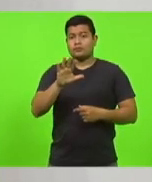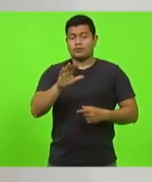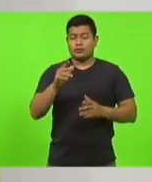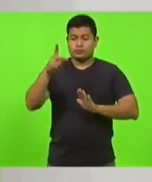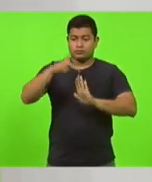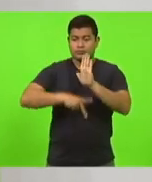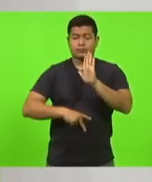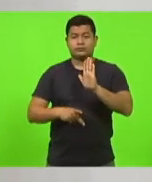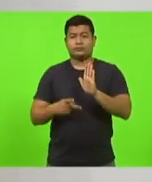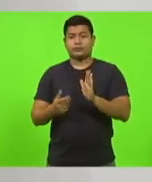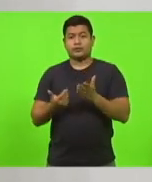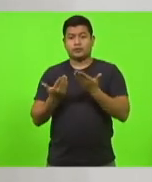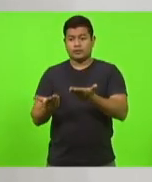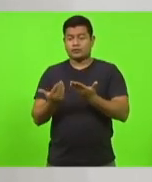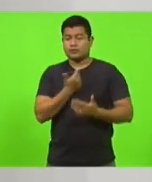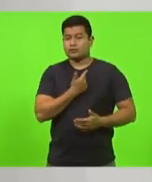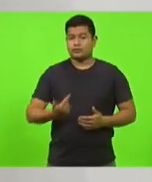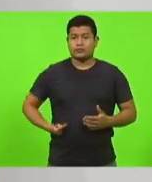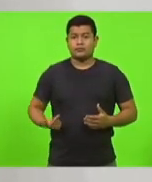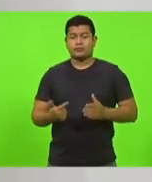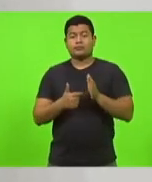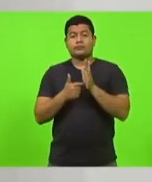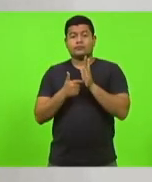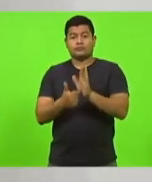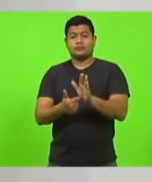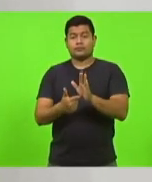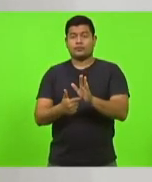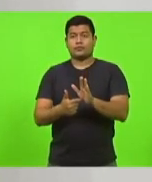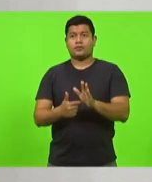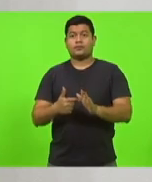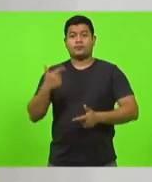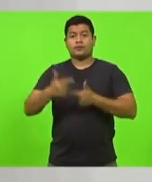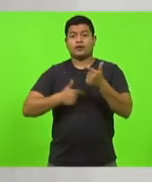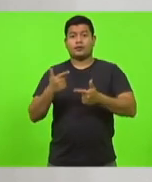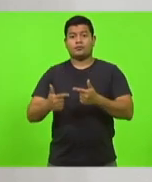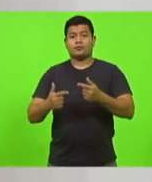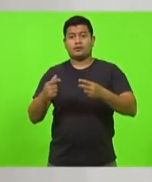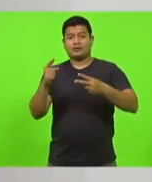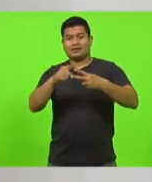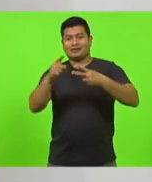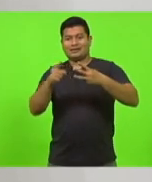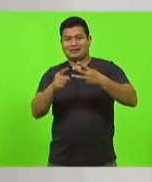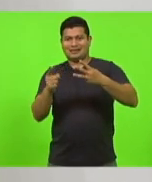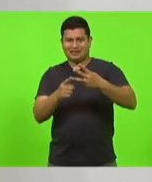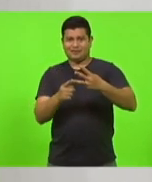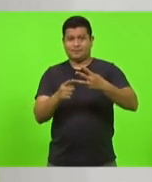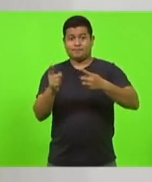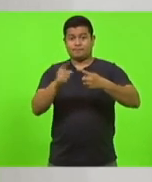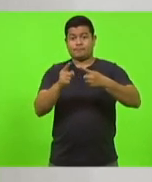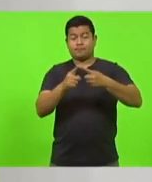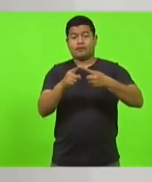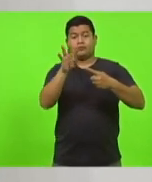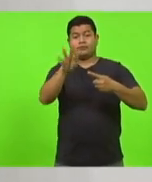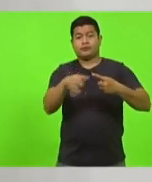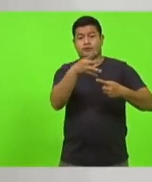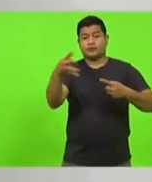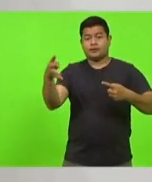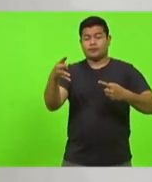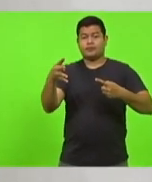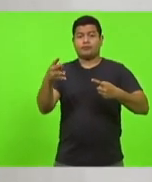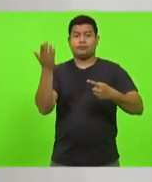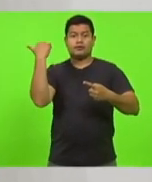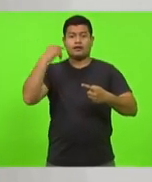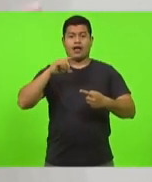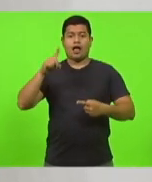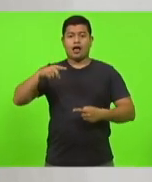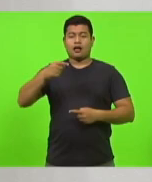governo apresentou aqui, ele trabalha 3 eixos. Uma tabela que na primeira era 10% para